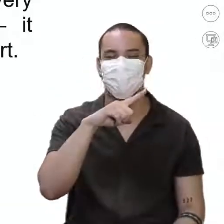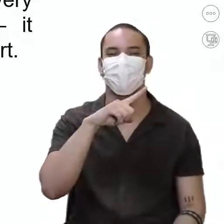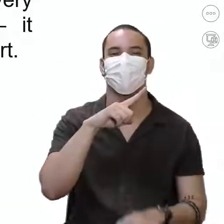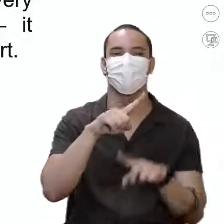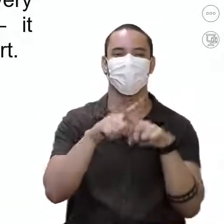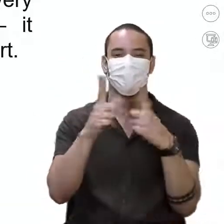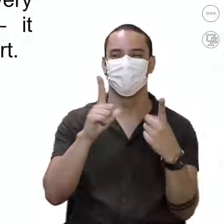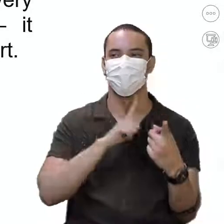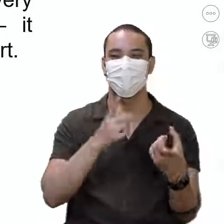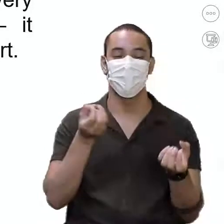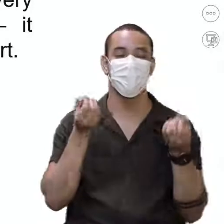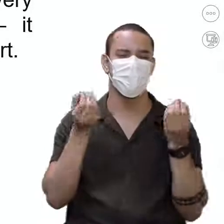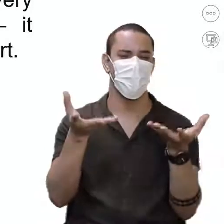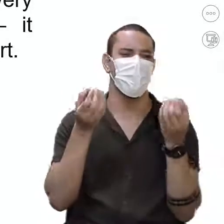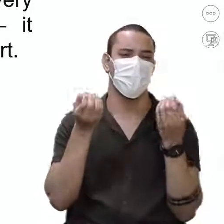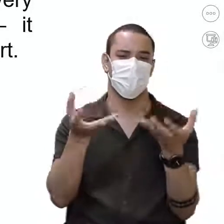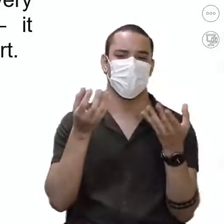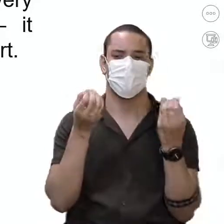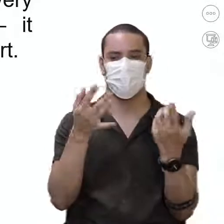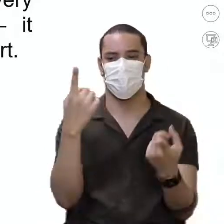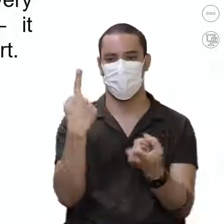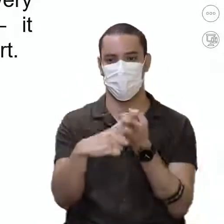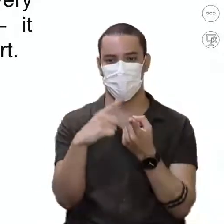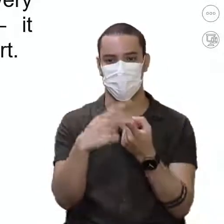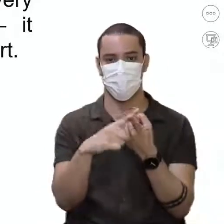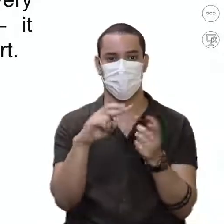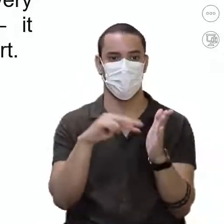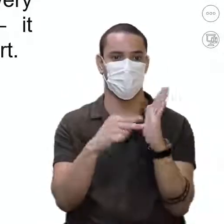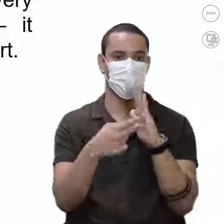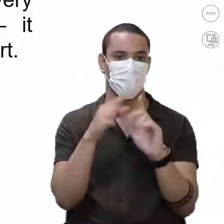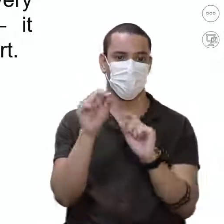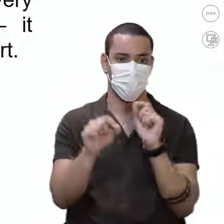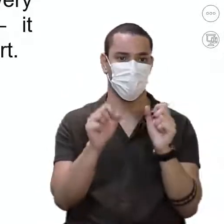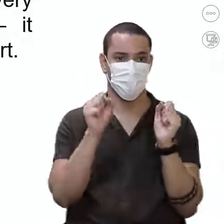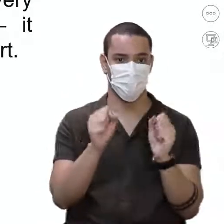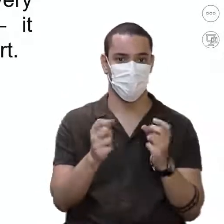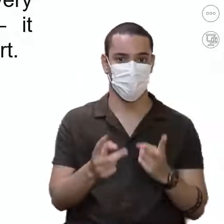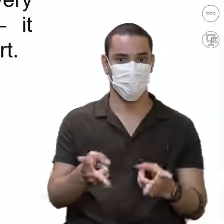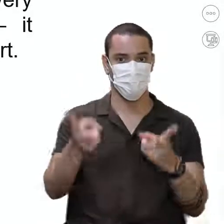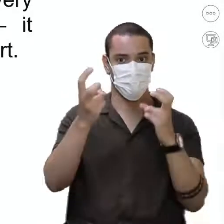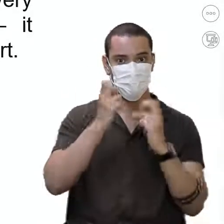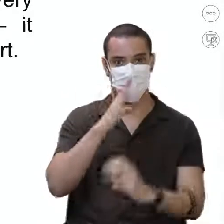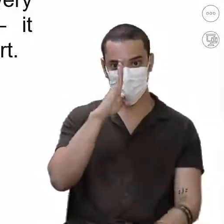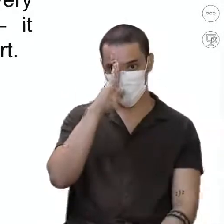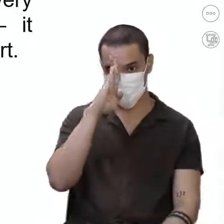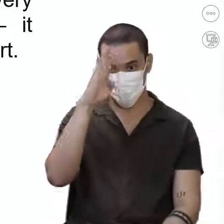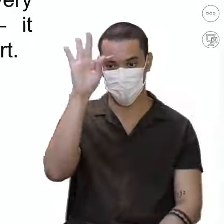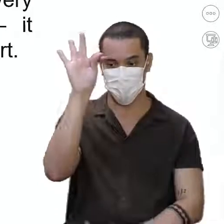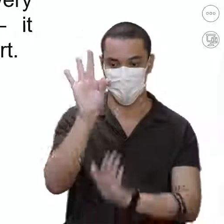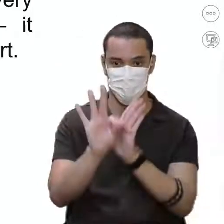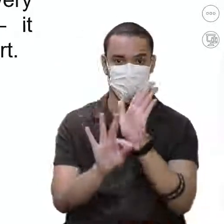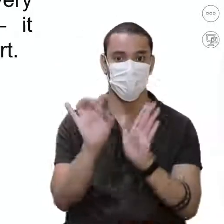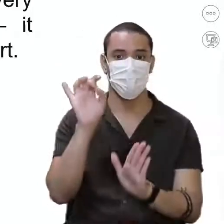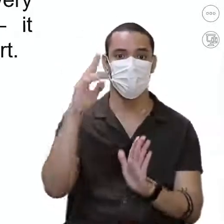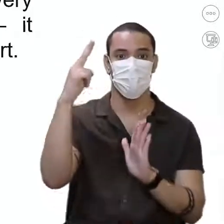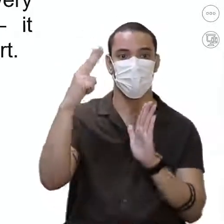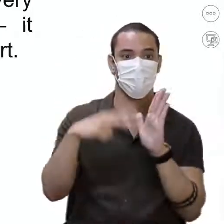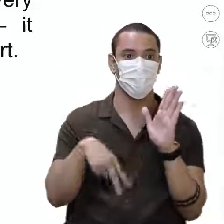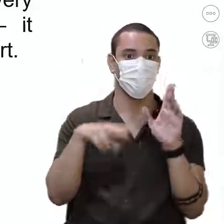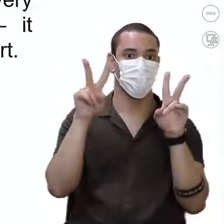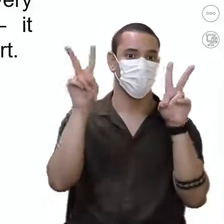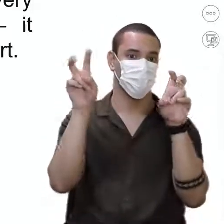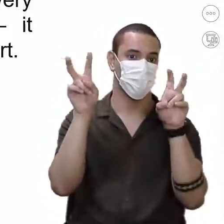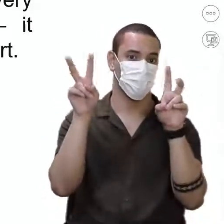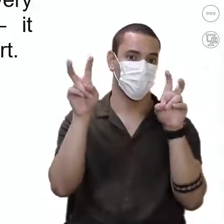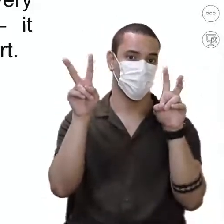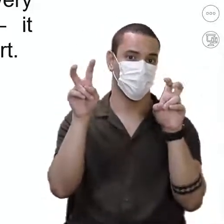Traz tantas informações ao ponto de você conseguir tirar a ideia central do texto apenas lendo o título. Olha